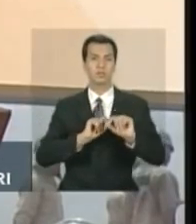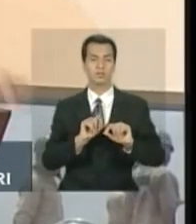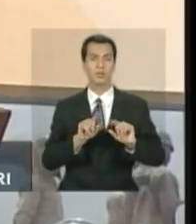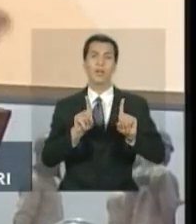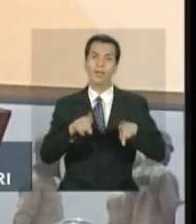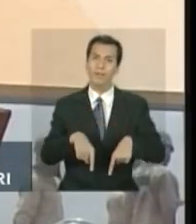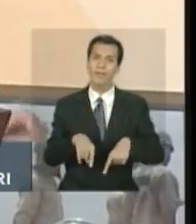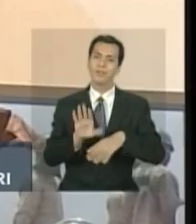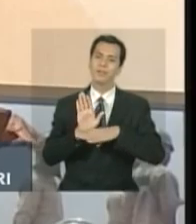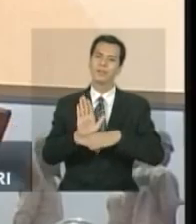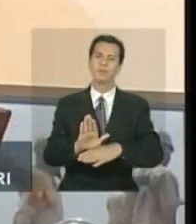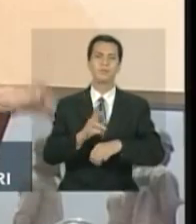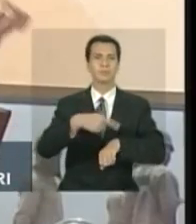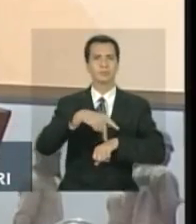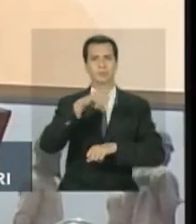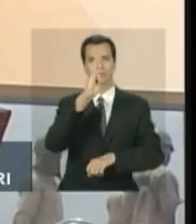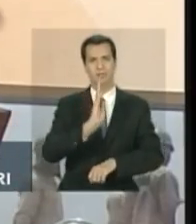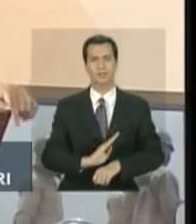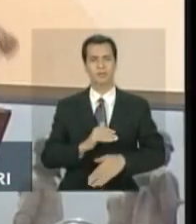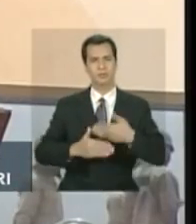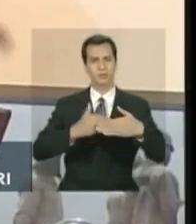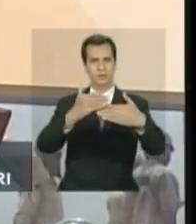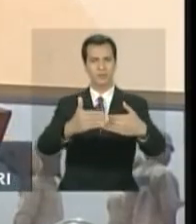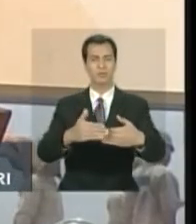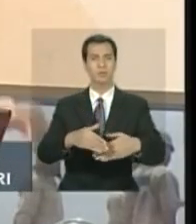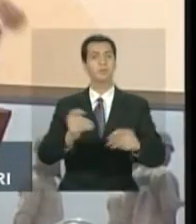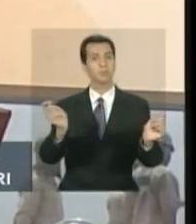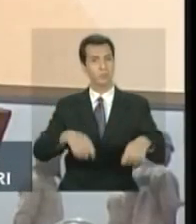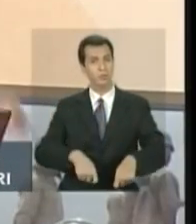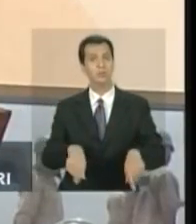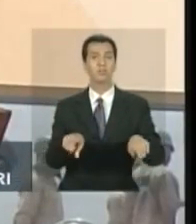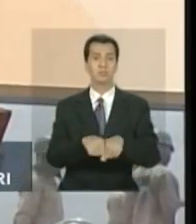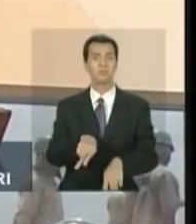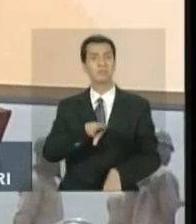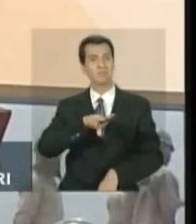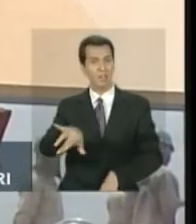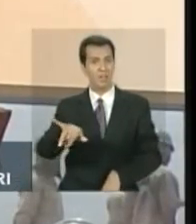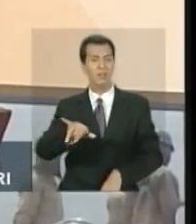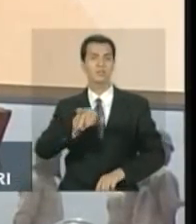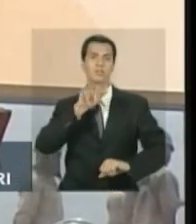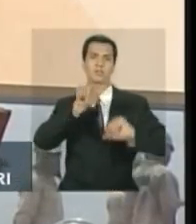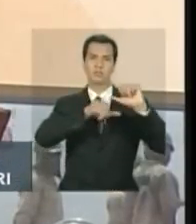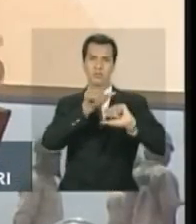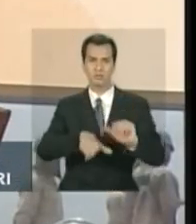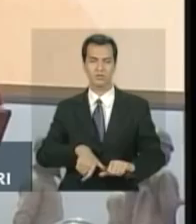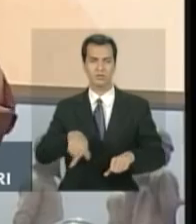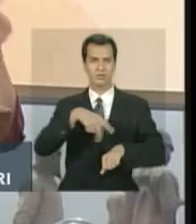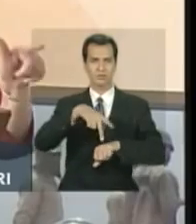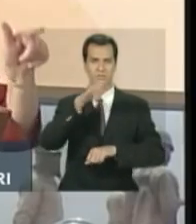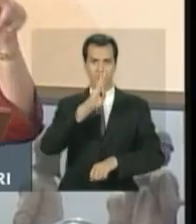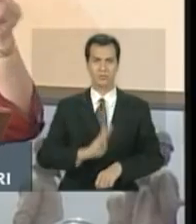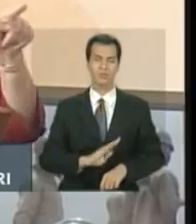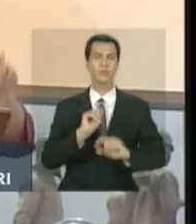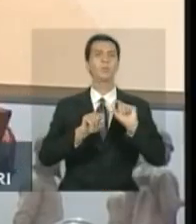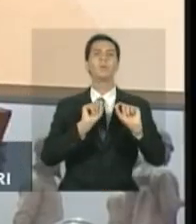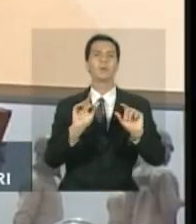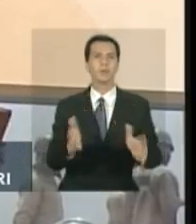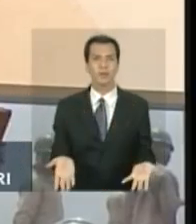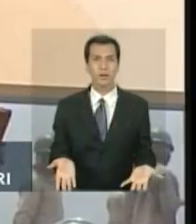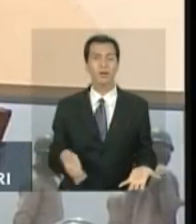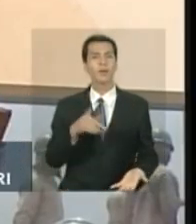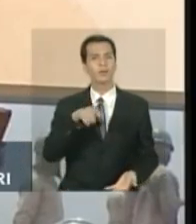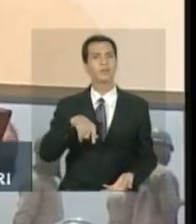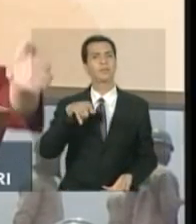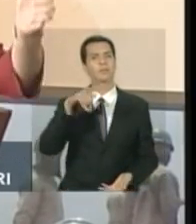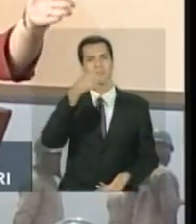esse país crescer e que pode, vai e está transformando esse país, são os brasileiros, as